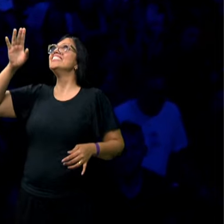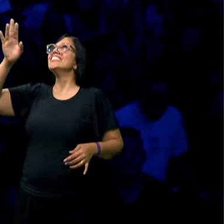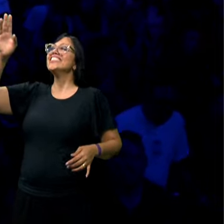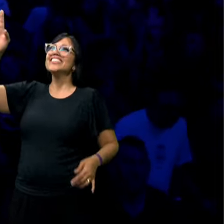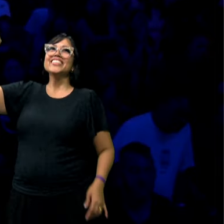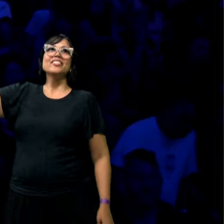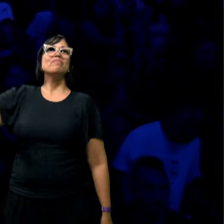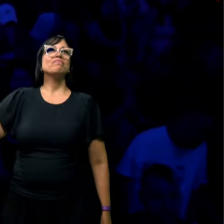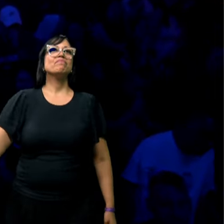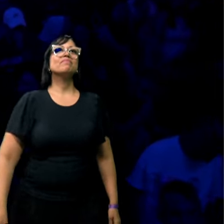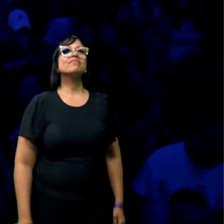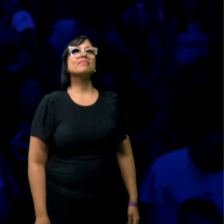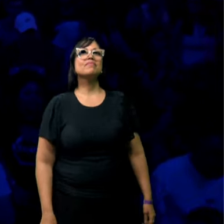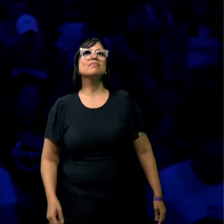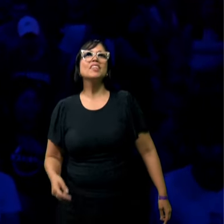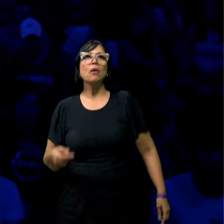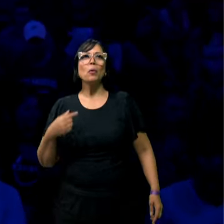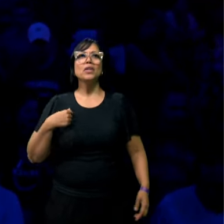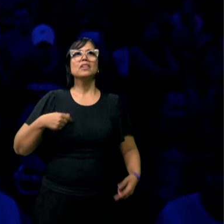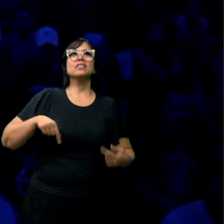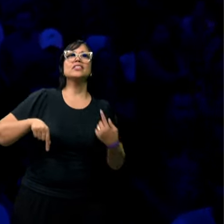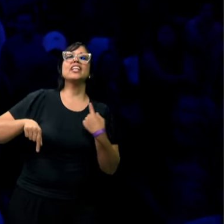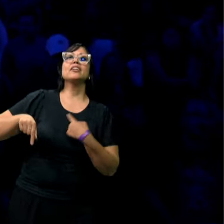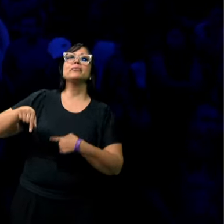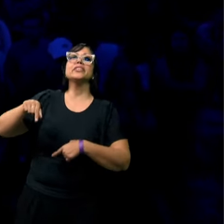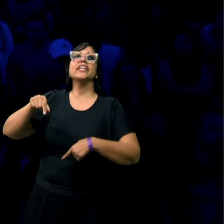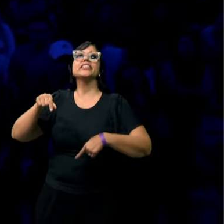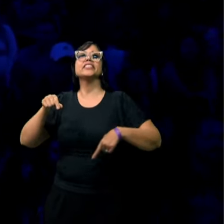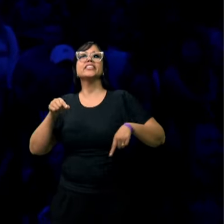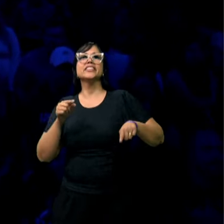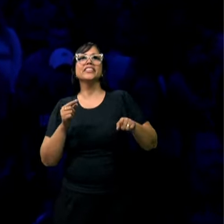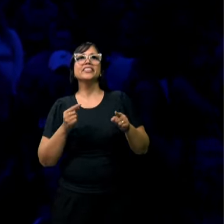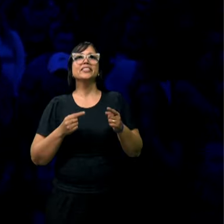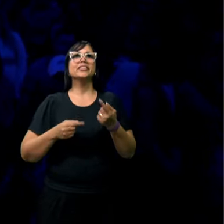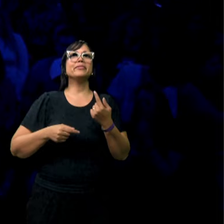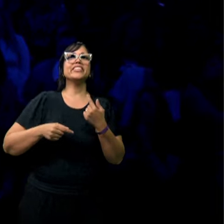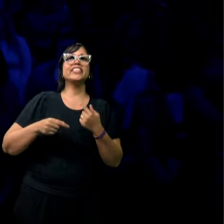fascinou quando em humildade se